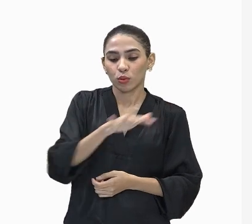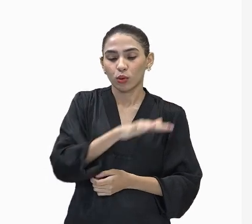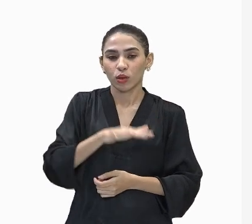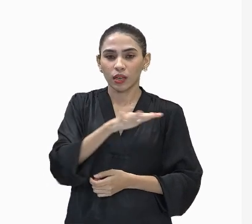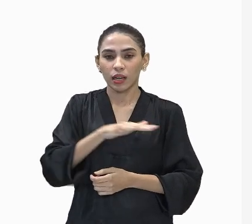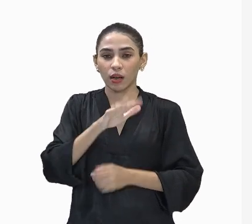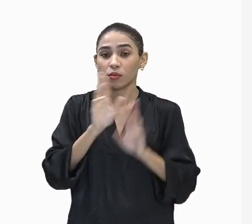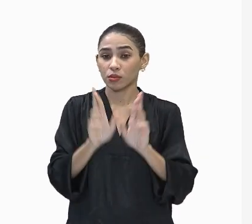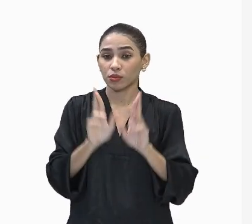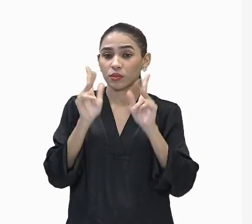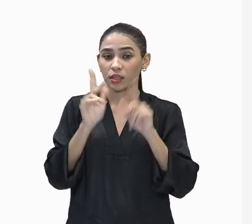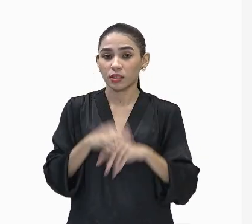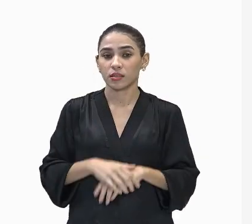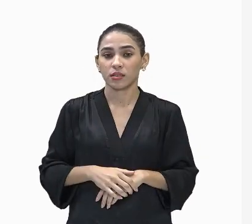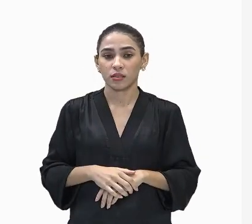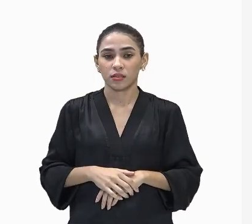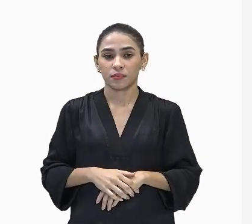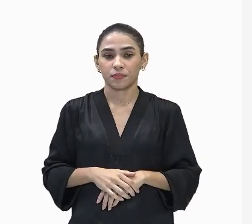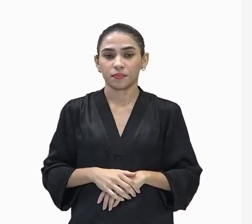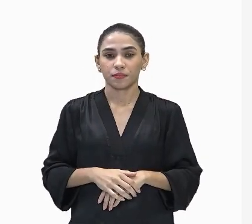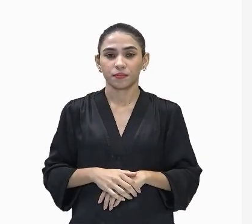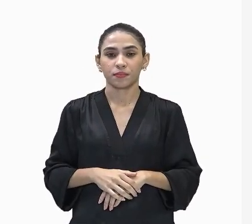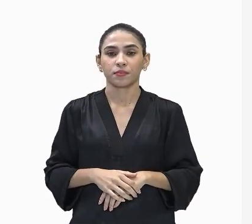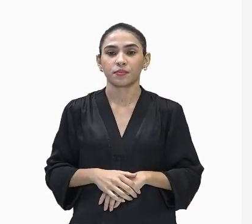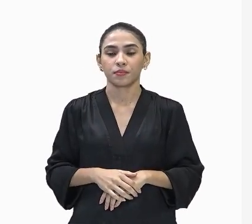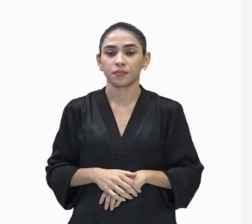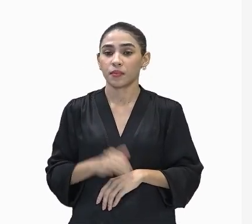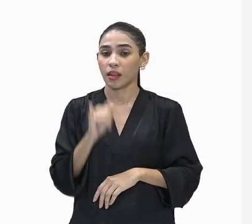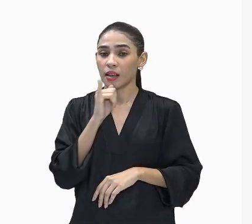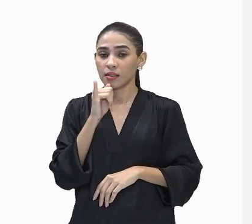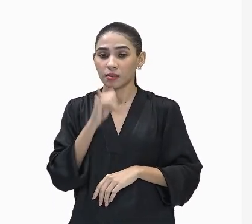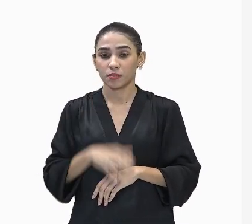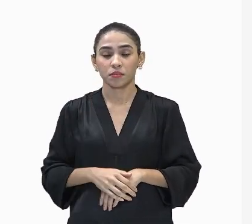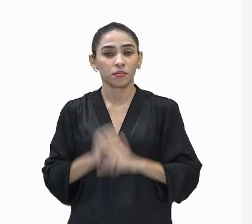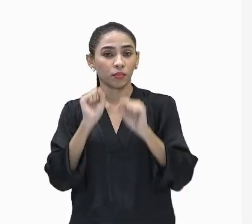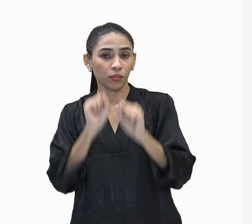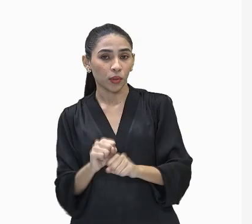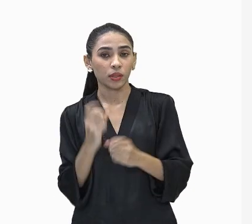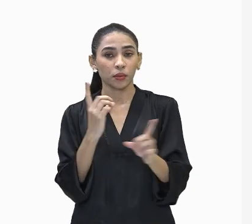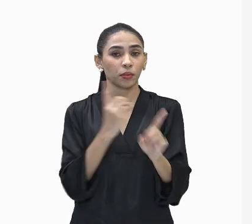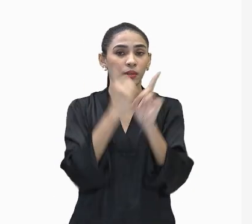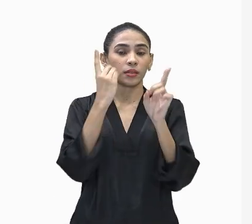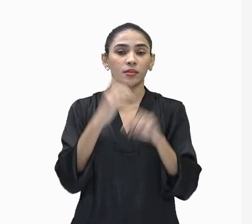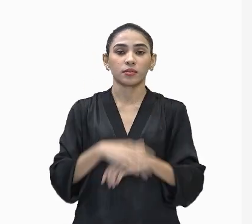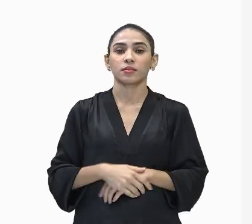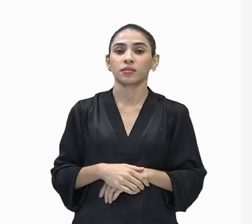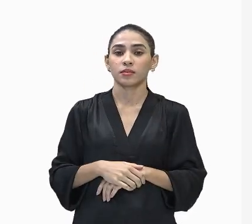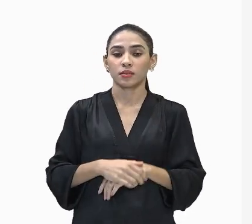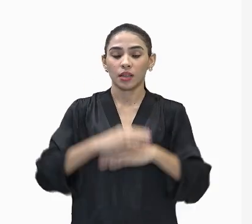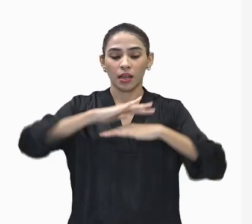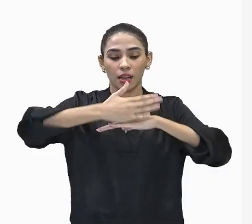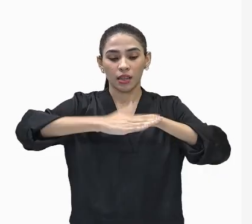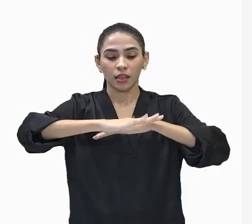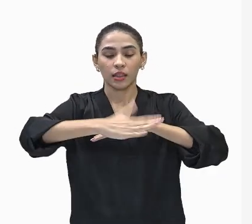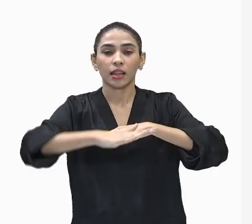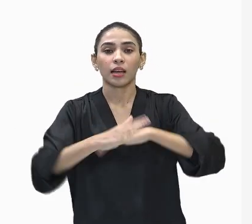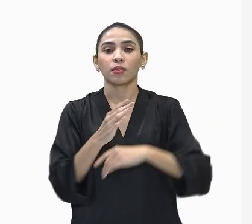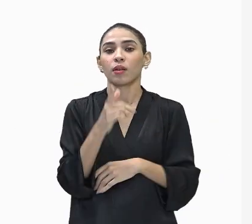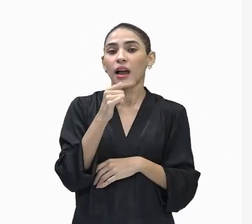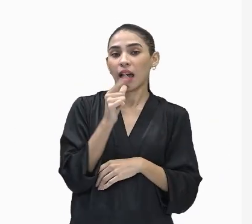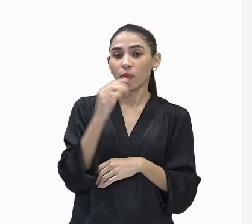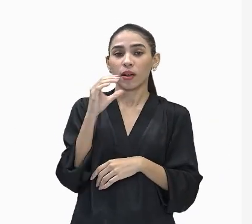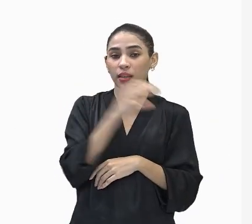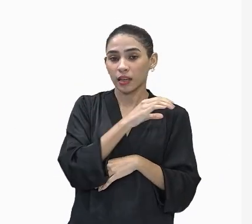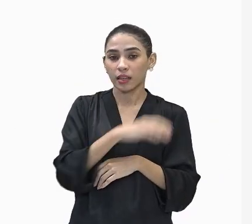a principal característica quando a gente vai falar desse grupo por elas podem ser encontrados em Lagos de água quente